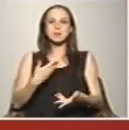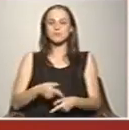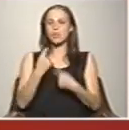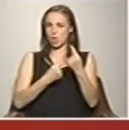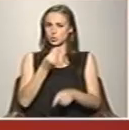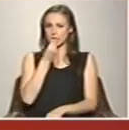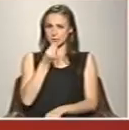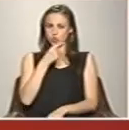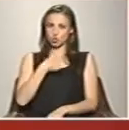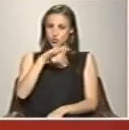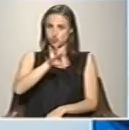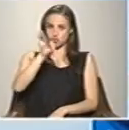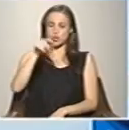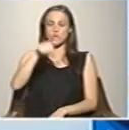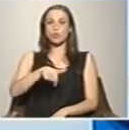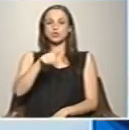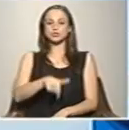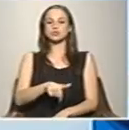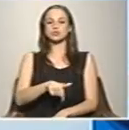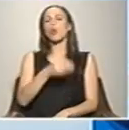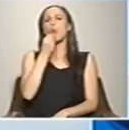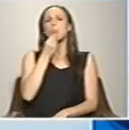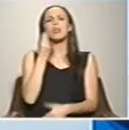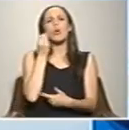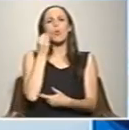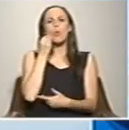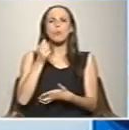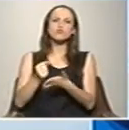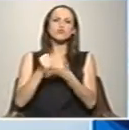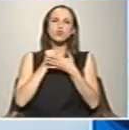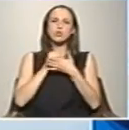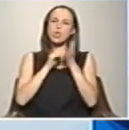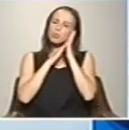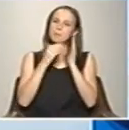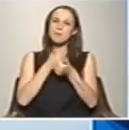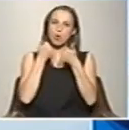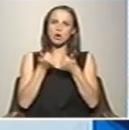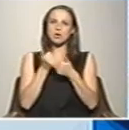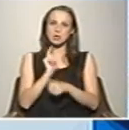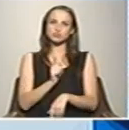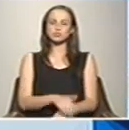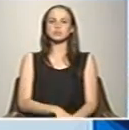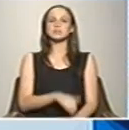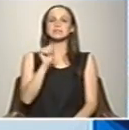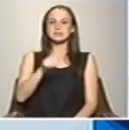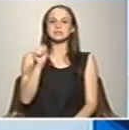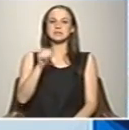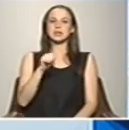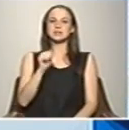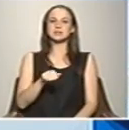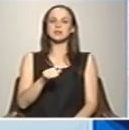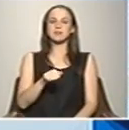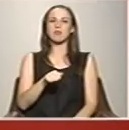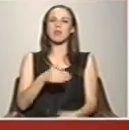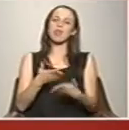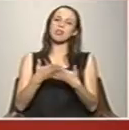que eu escolhi hoje para... São alimentos que nos podem ajudar a dormir melhor, a descansar sim, melhor? Sim, são alimentos que nos